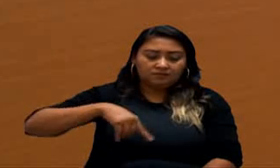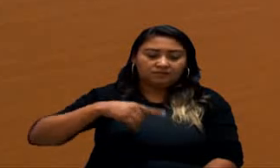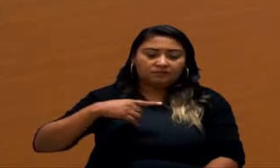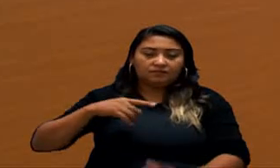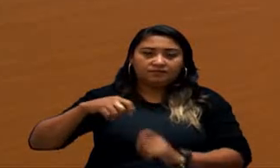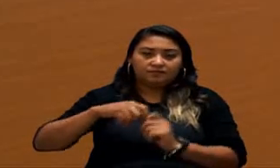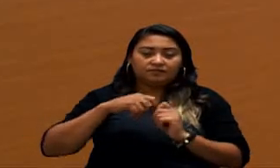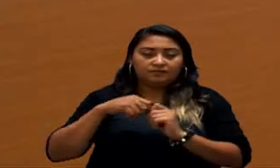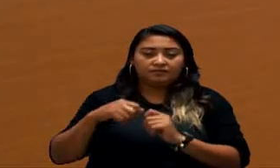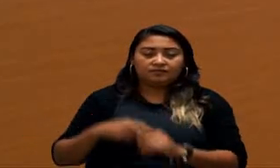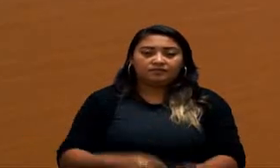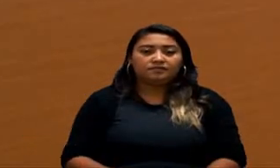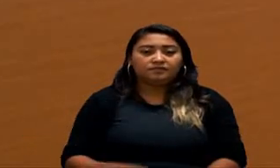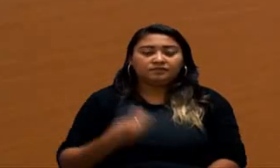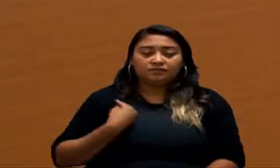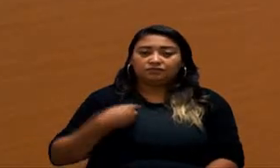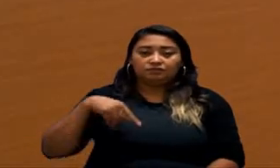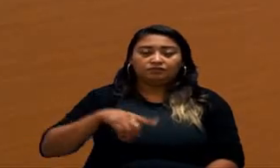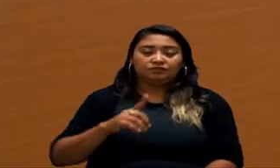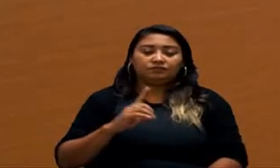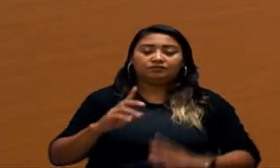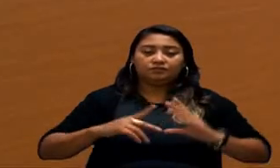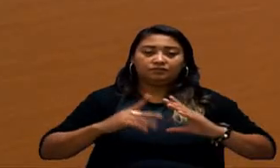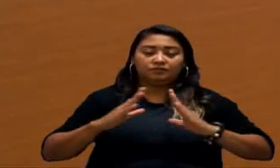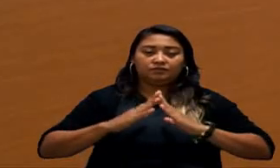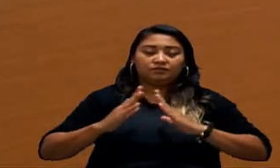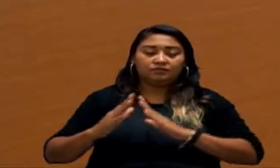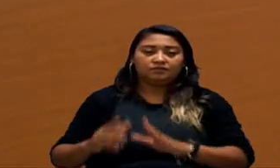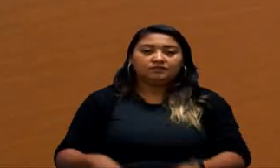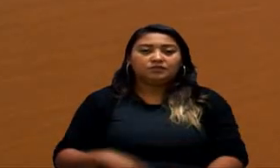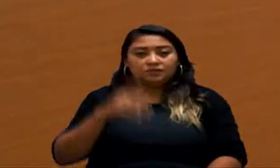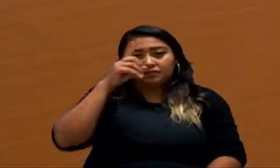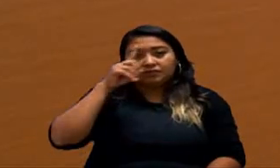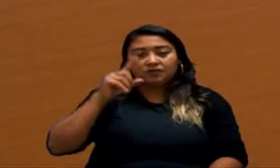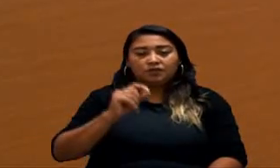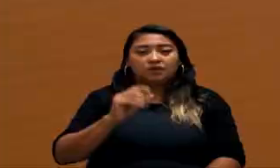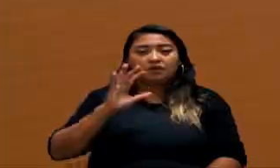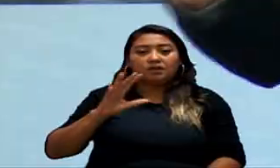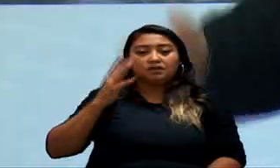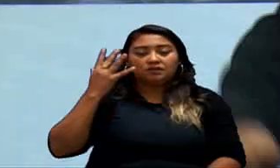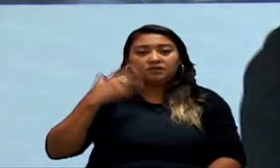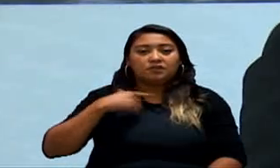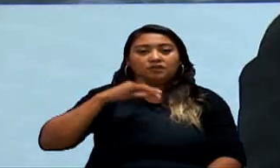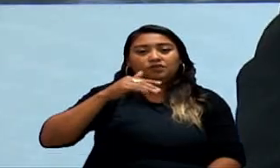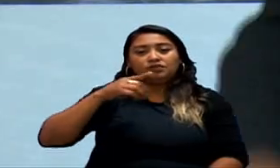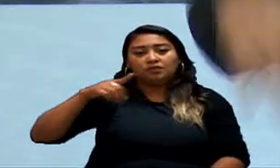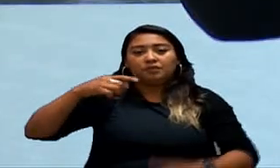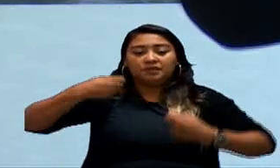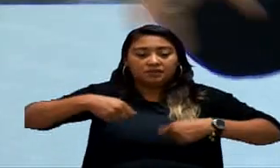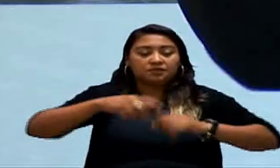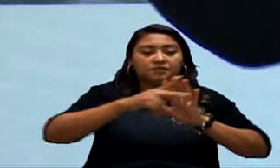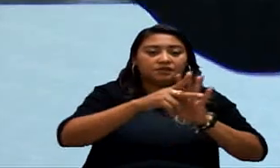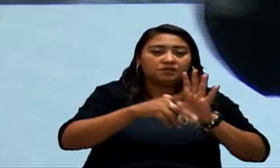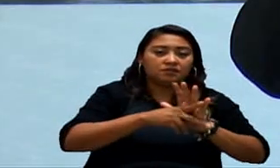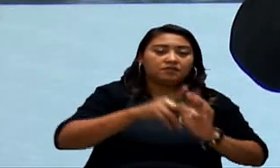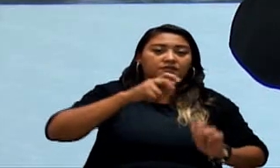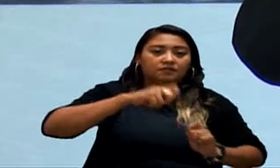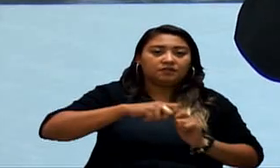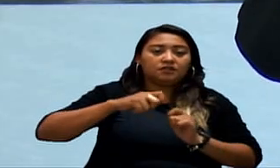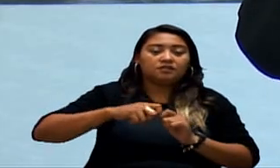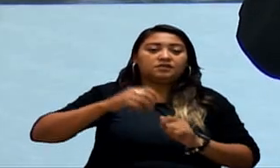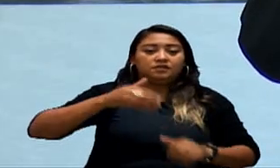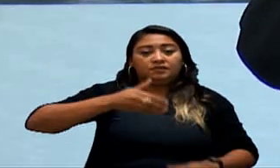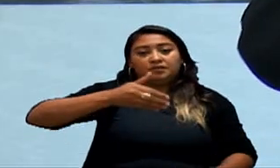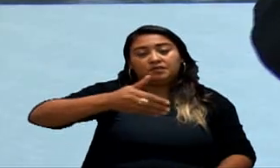fez? Acho que ele não estava, mas daí? Mas o que aconteceu? E daí ele falou, João, você tem que fazer esse projeto. Eu falei, eu faço. E fui adiando